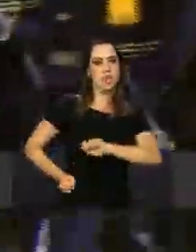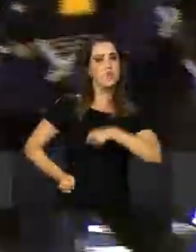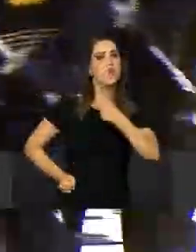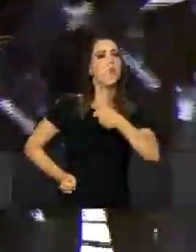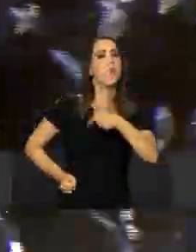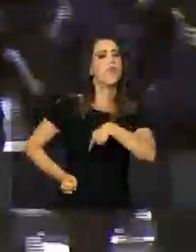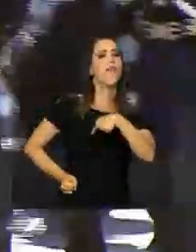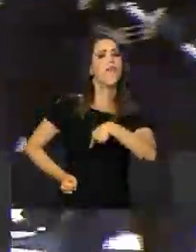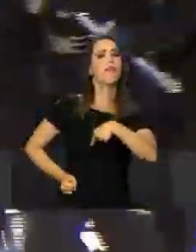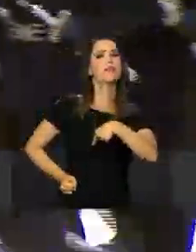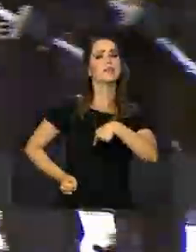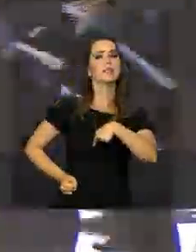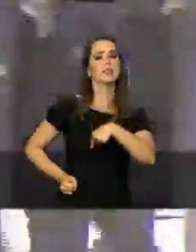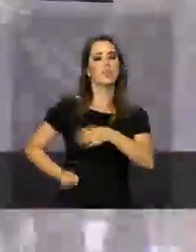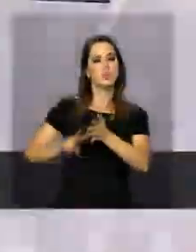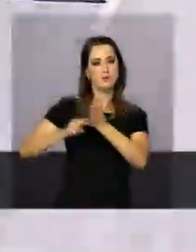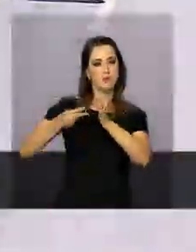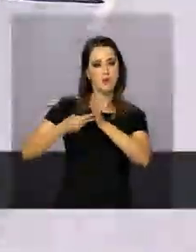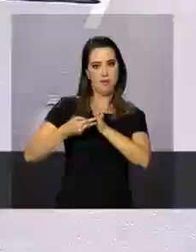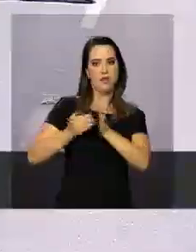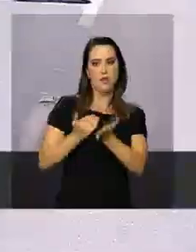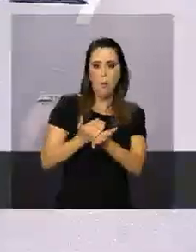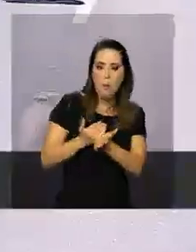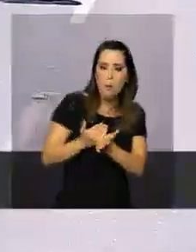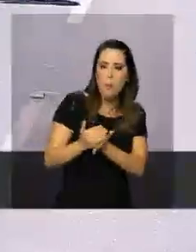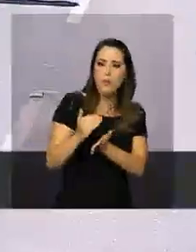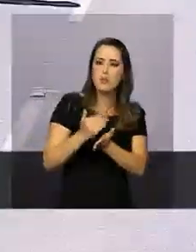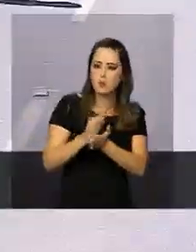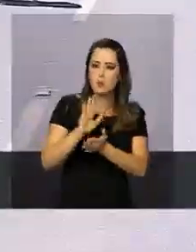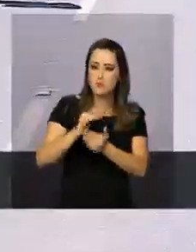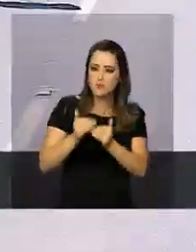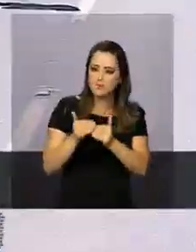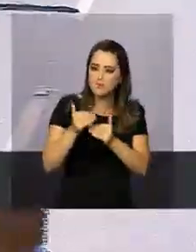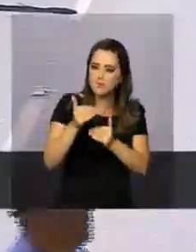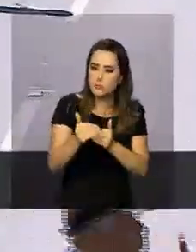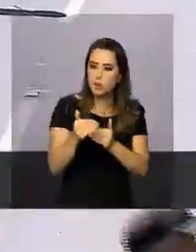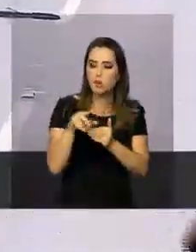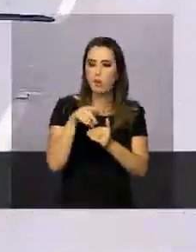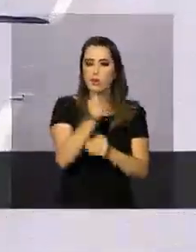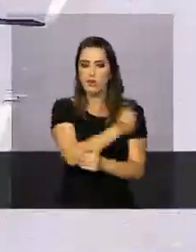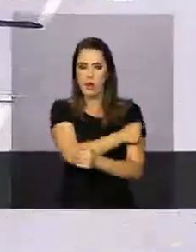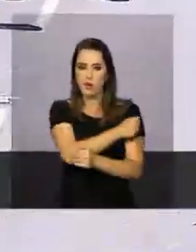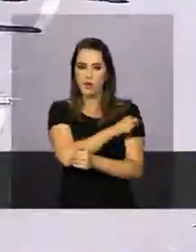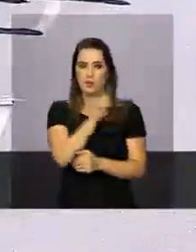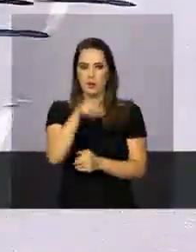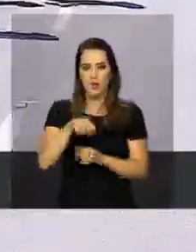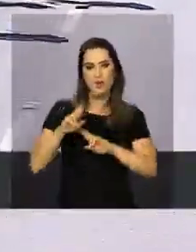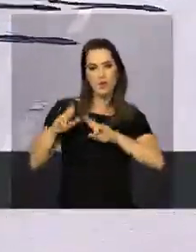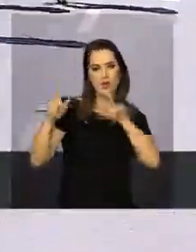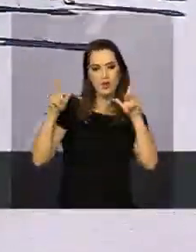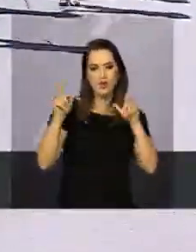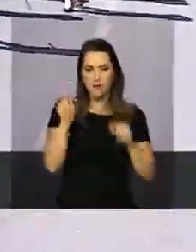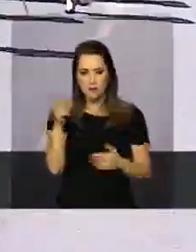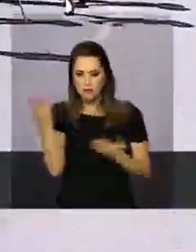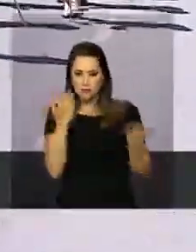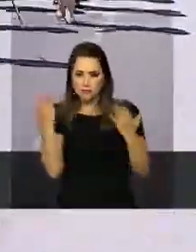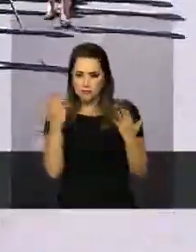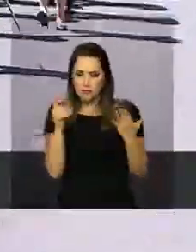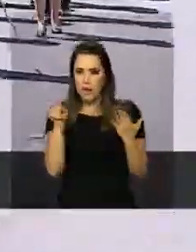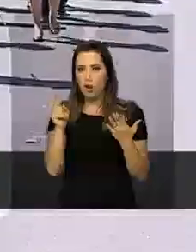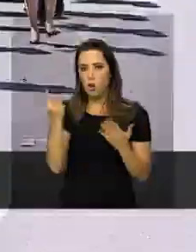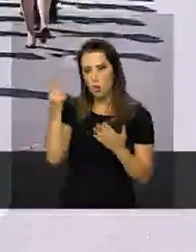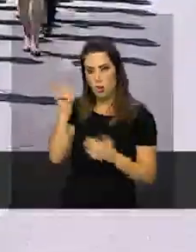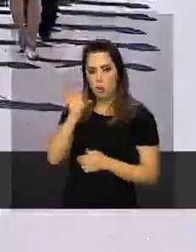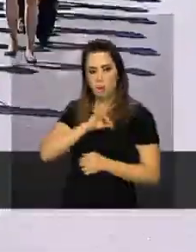também dos cadetes da academia. É muito diferente, Coronel Demutti, a formação de